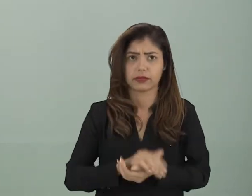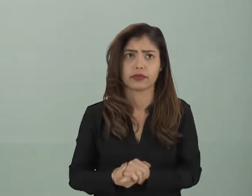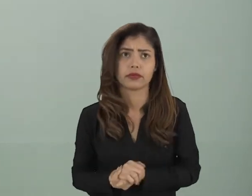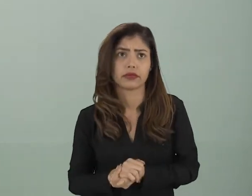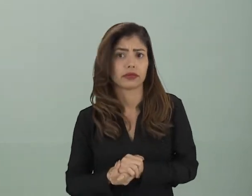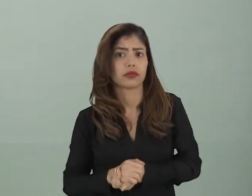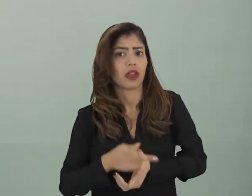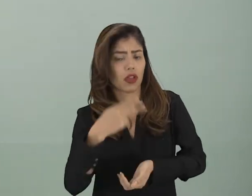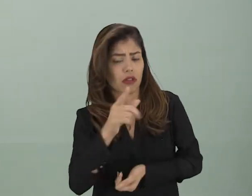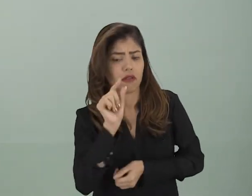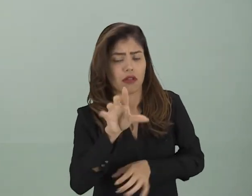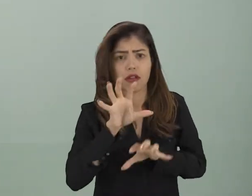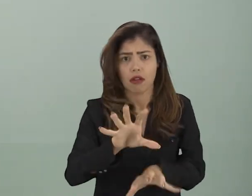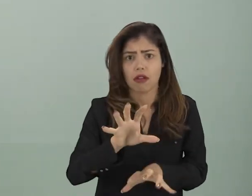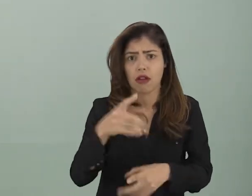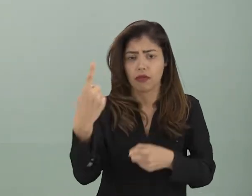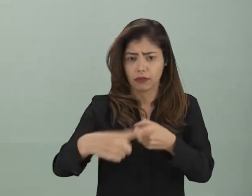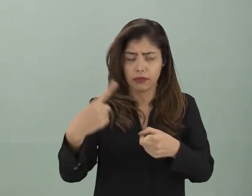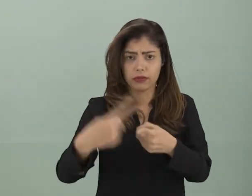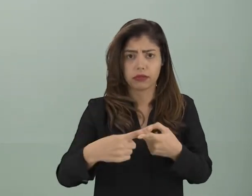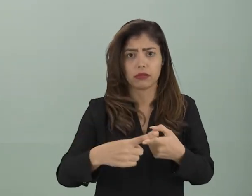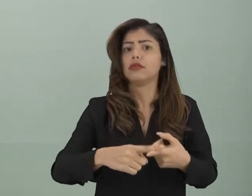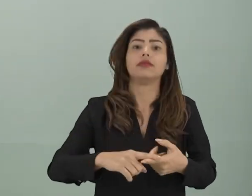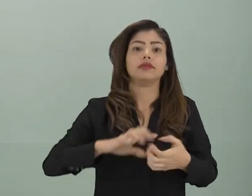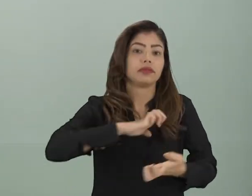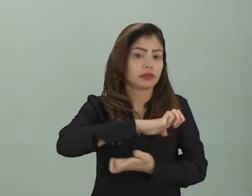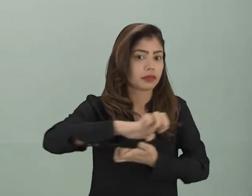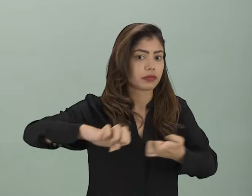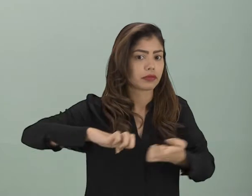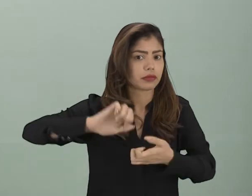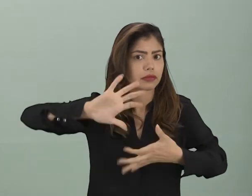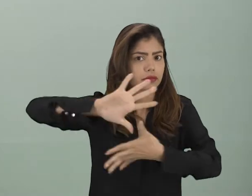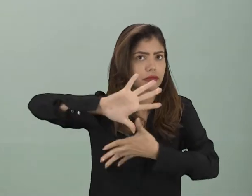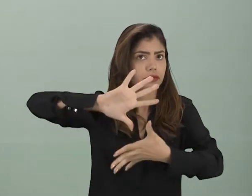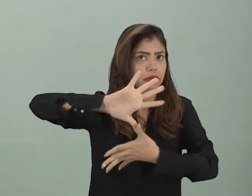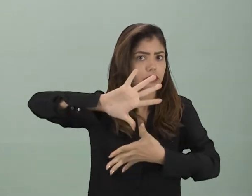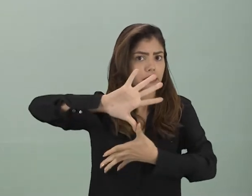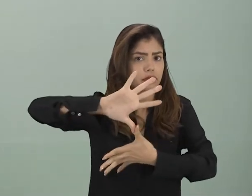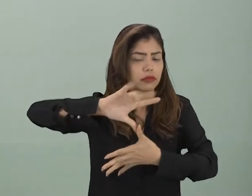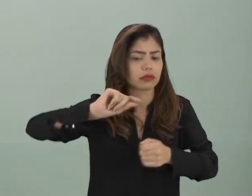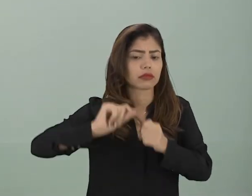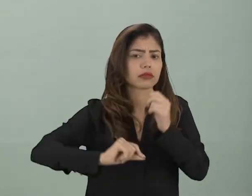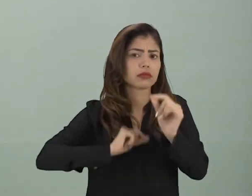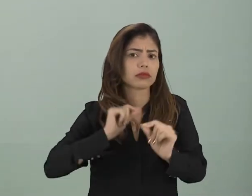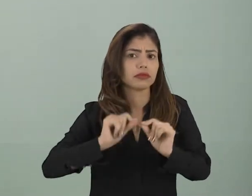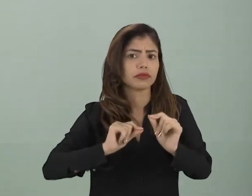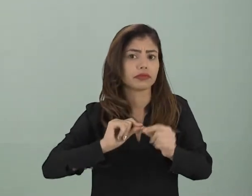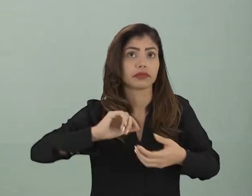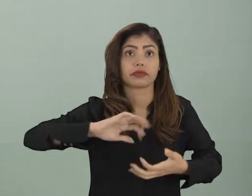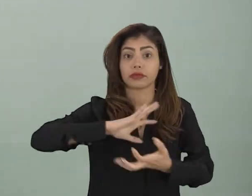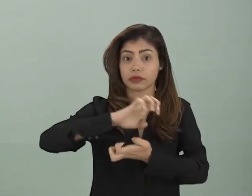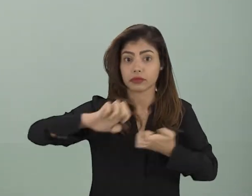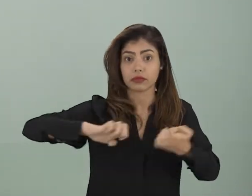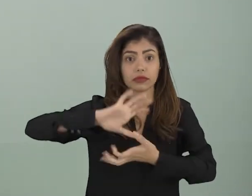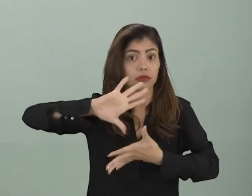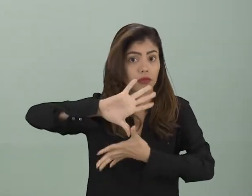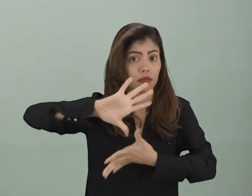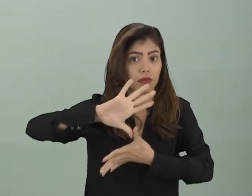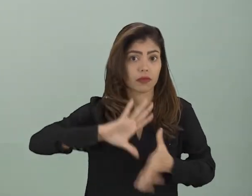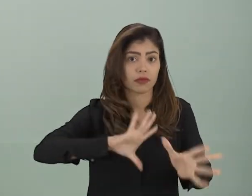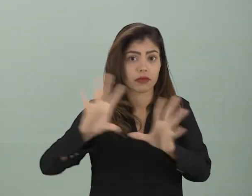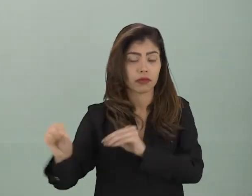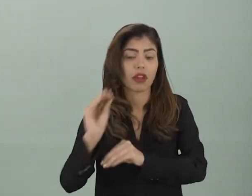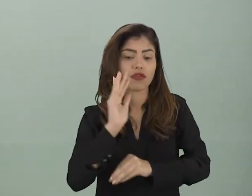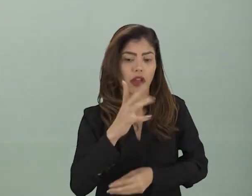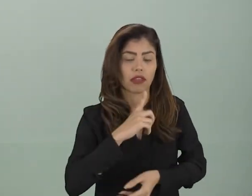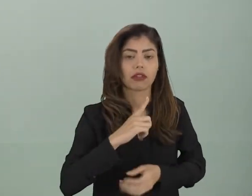que eu estou falando. O porquê, então, da Revolução Americana? Opa, vamos começar a construir. A Revolução Americana ela tem seus antecedentes